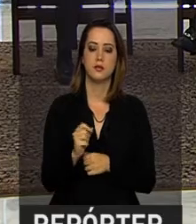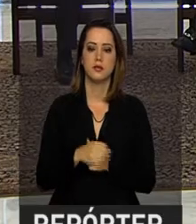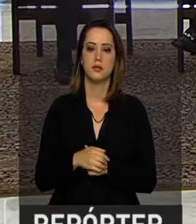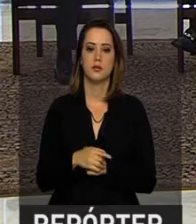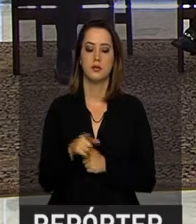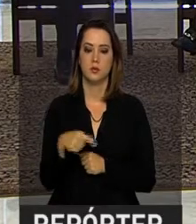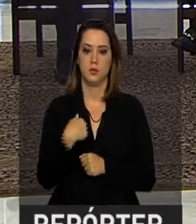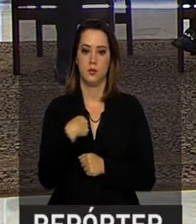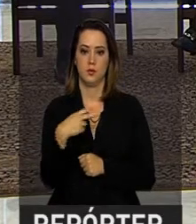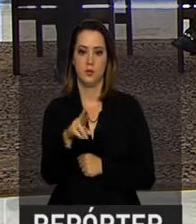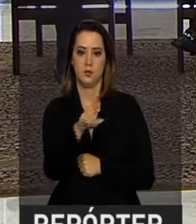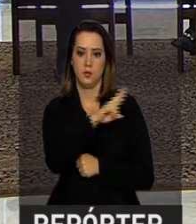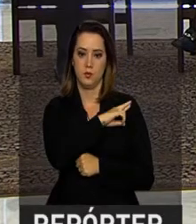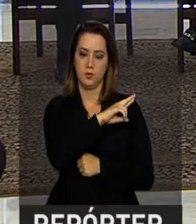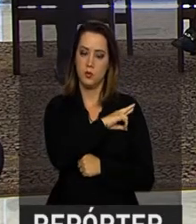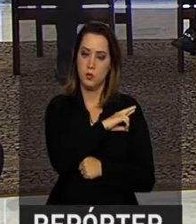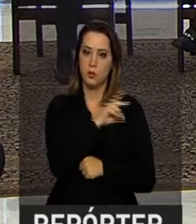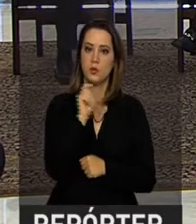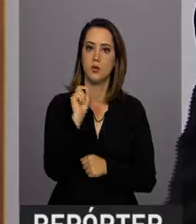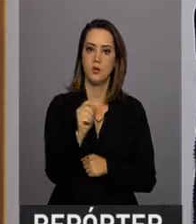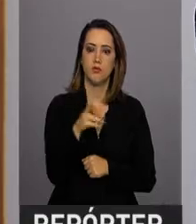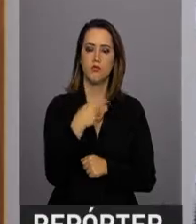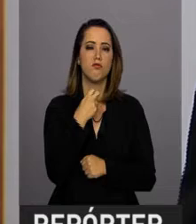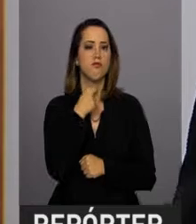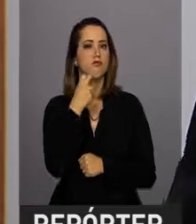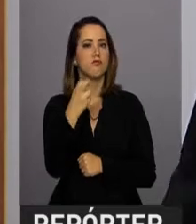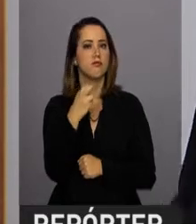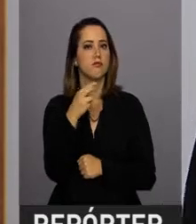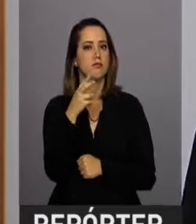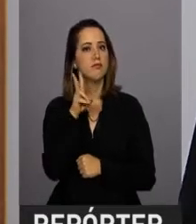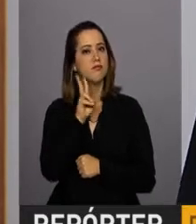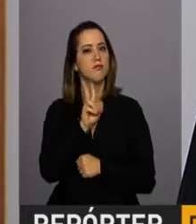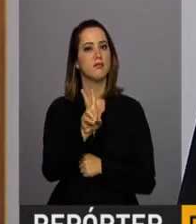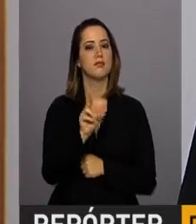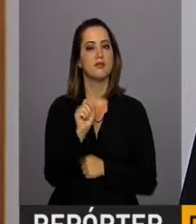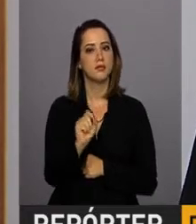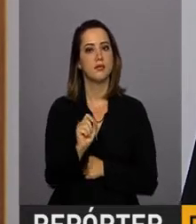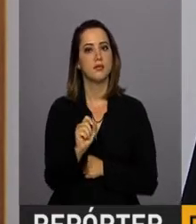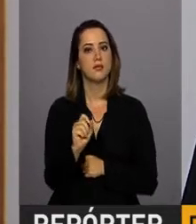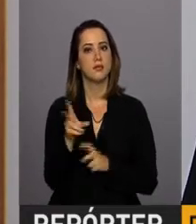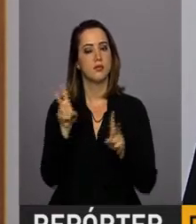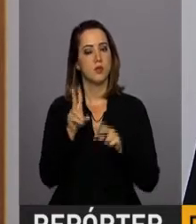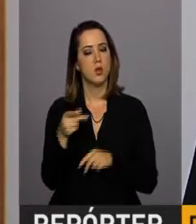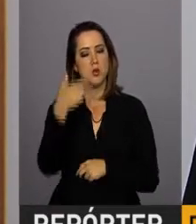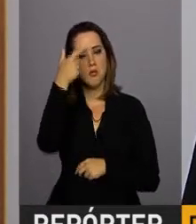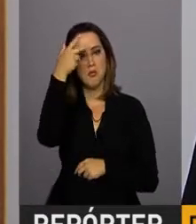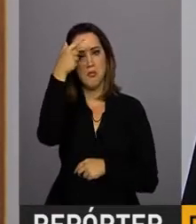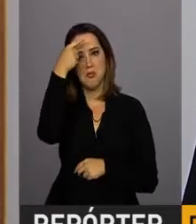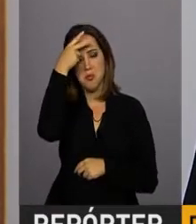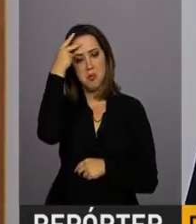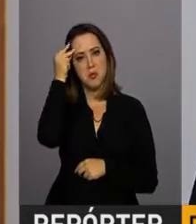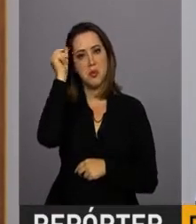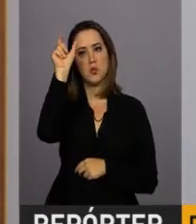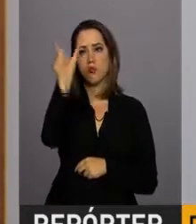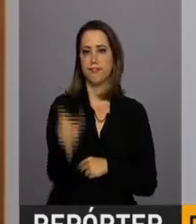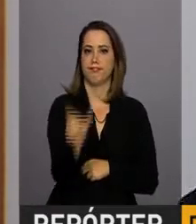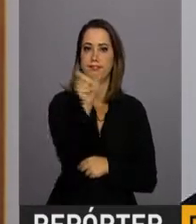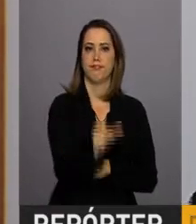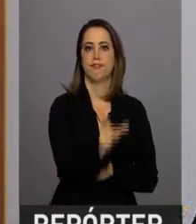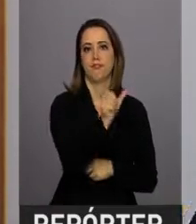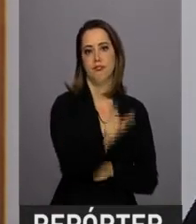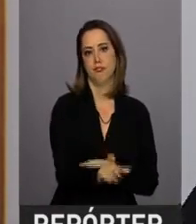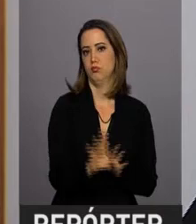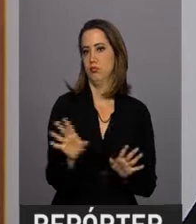representa de certa maneira a voz ea vez do cidadão comum em suas recentes e